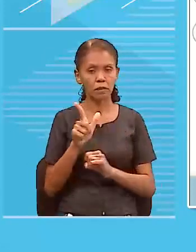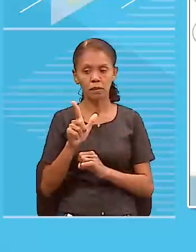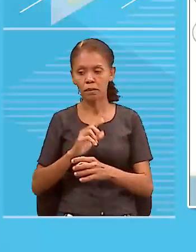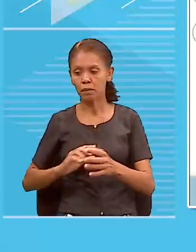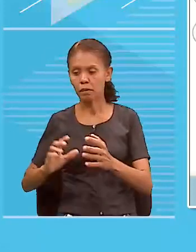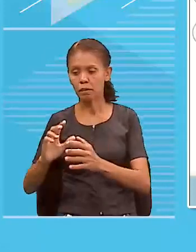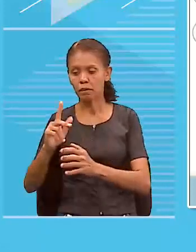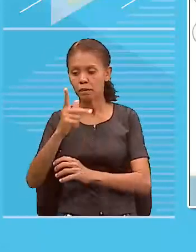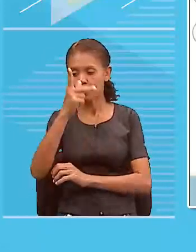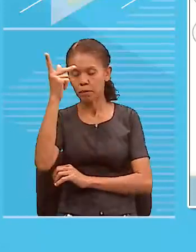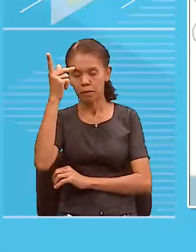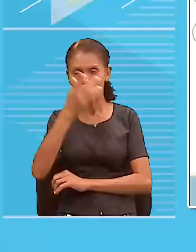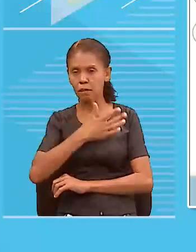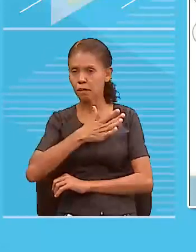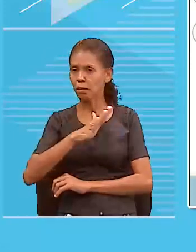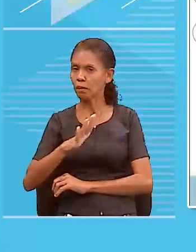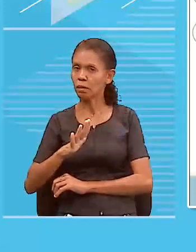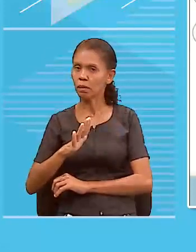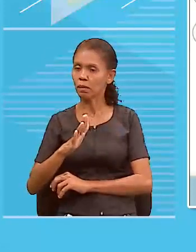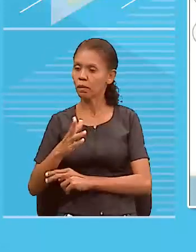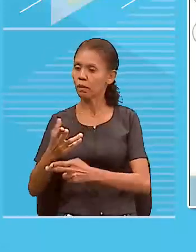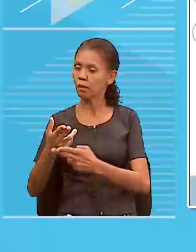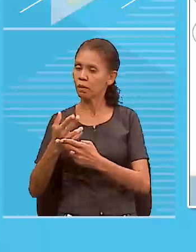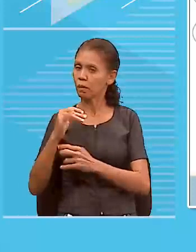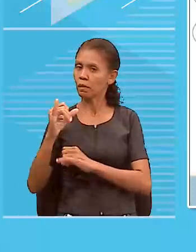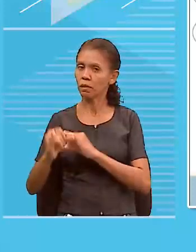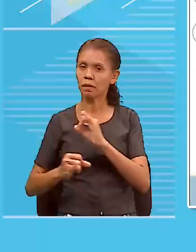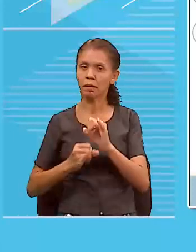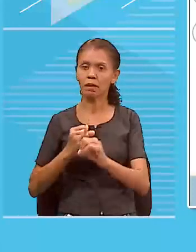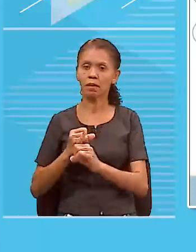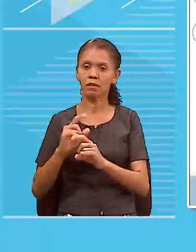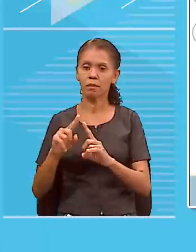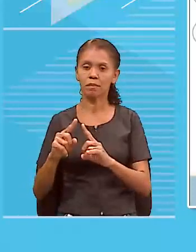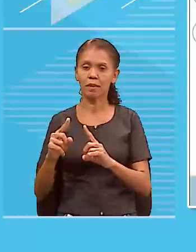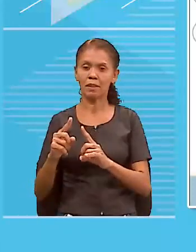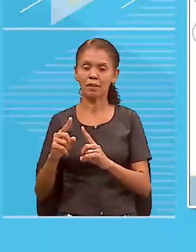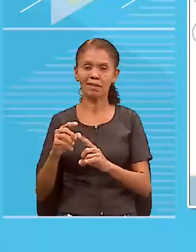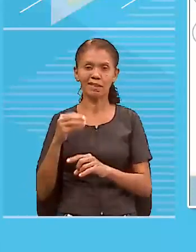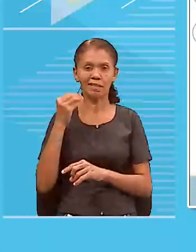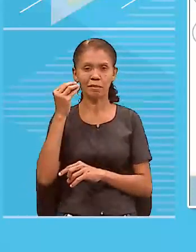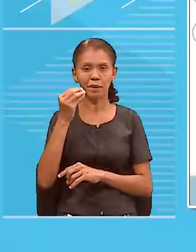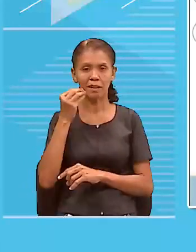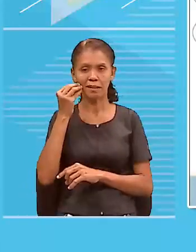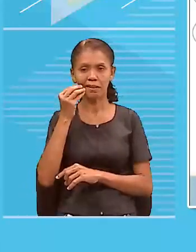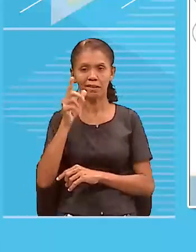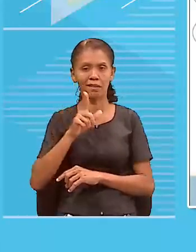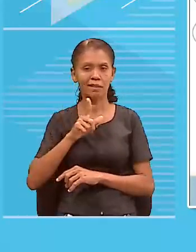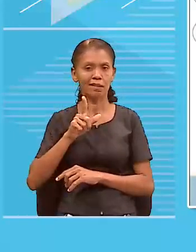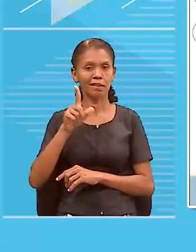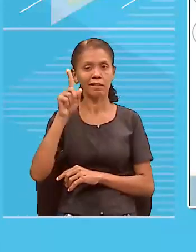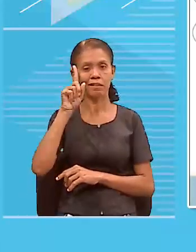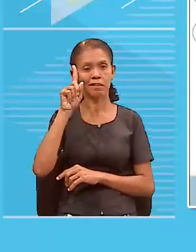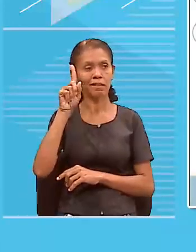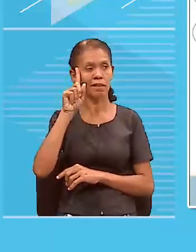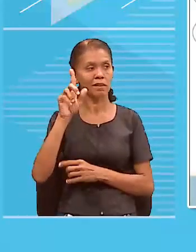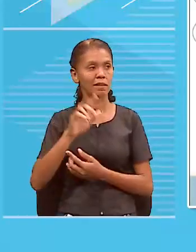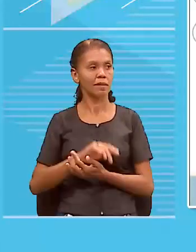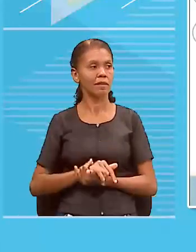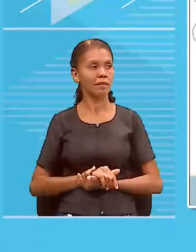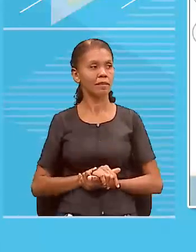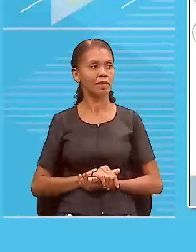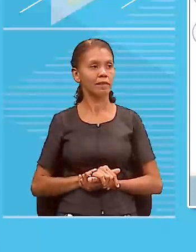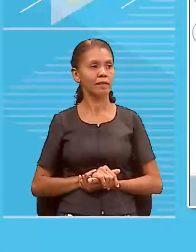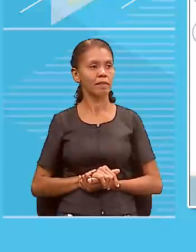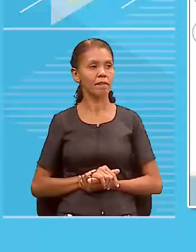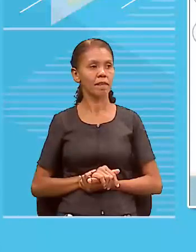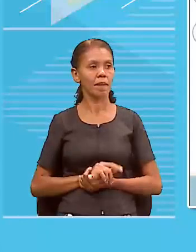mesmo assim na sua lida diária para experiência que você tem você pode transformar é claro que tenho mas tem que ser de